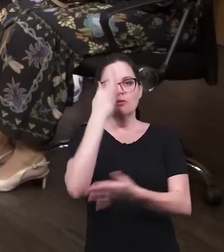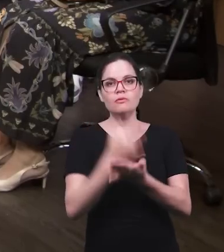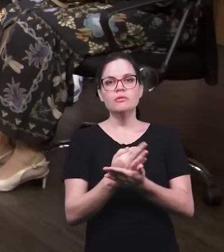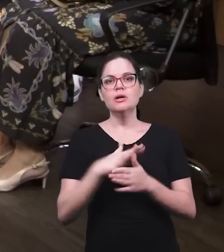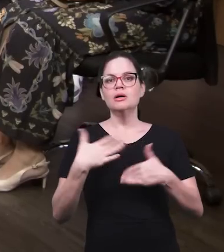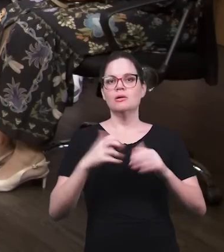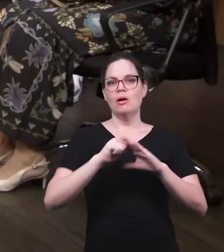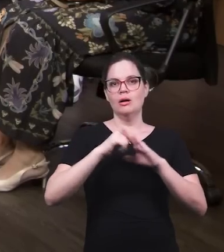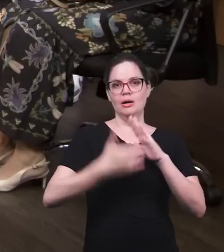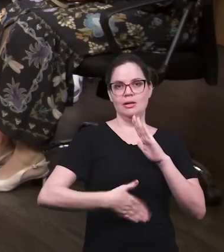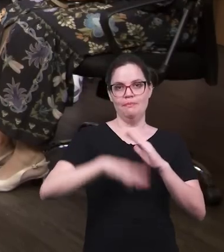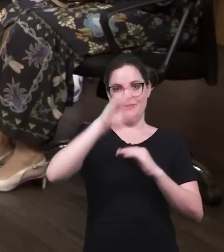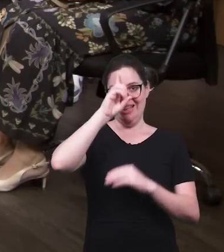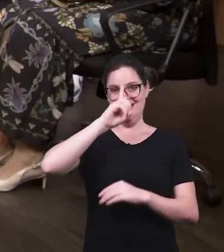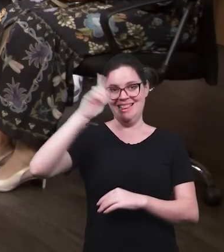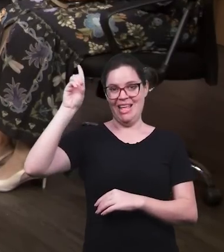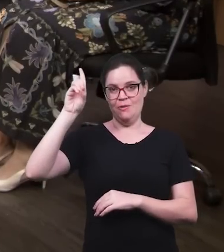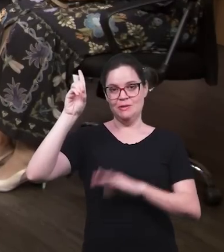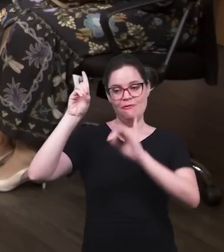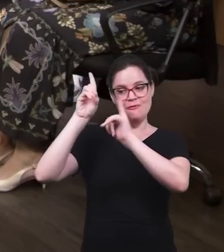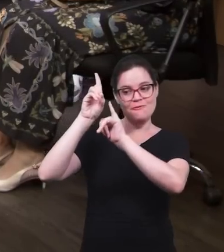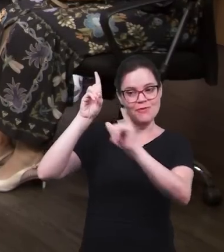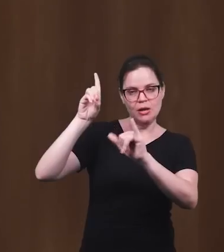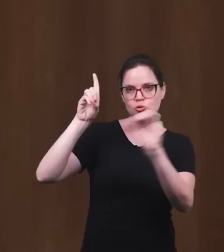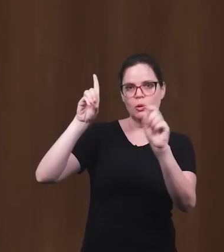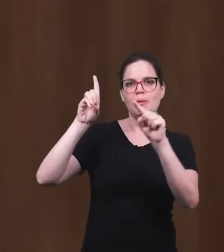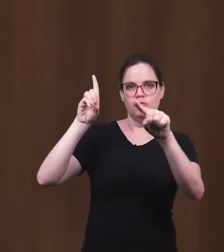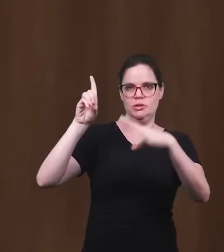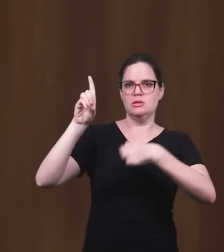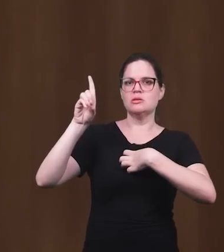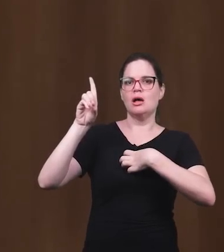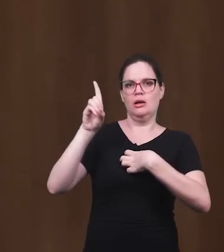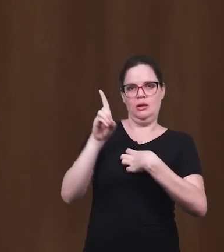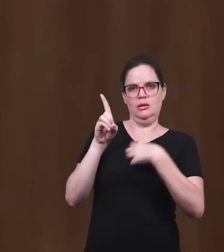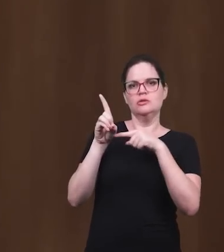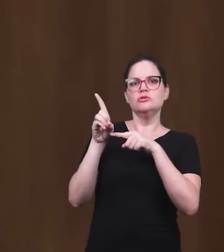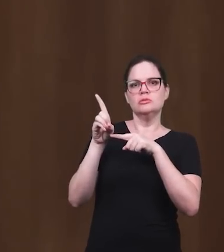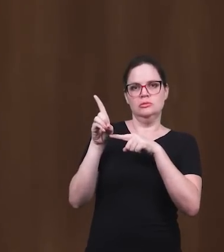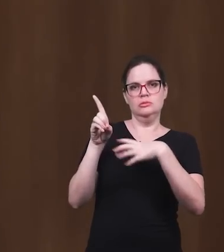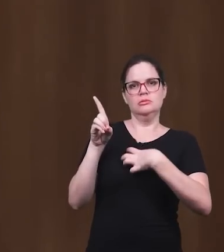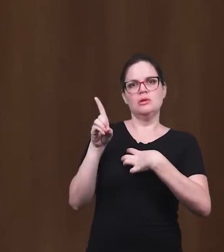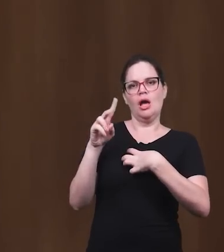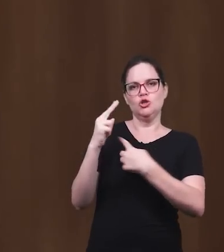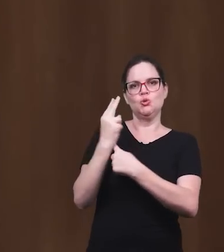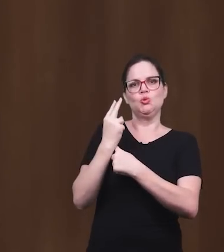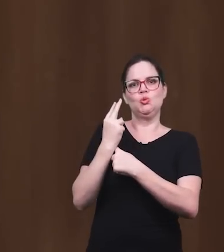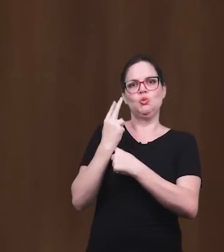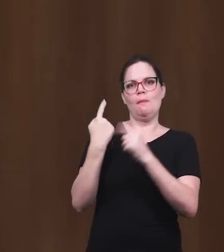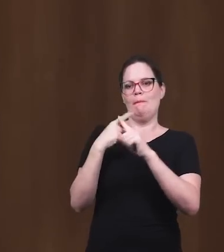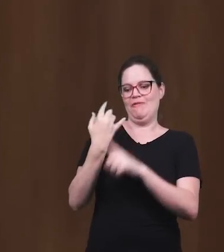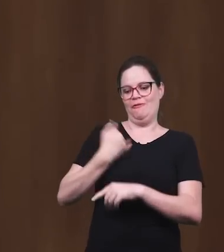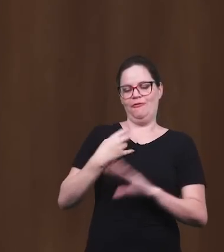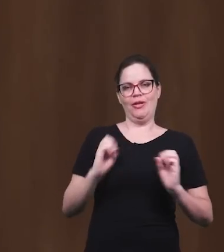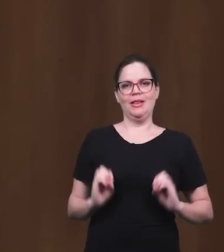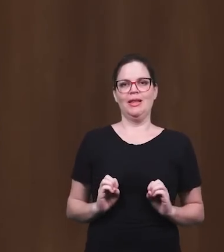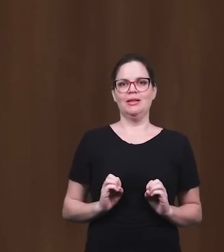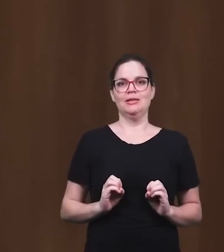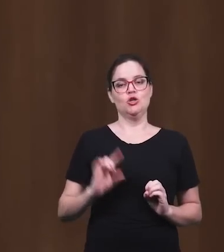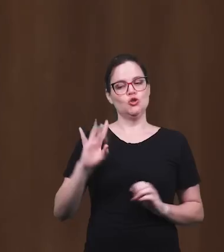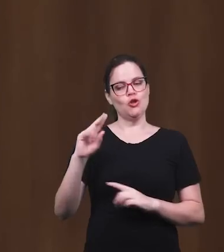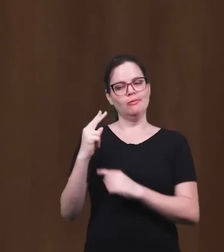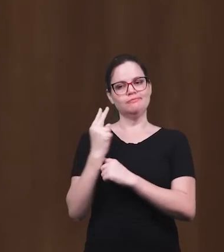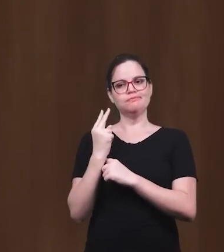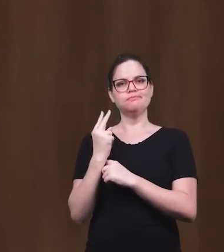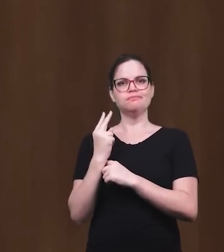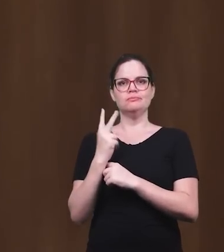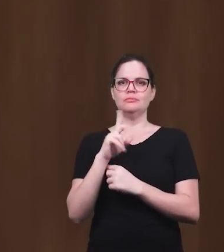desse silêncio? Ele não fala, mas você sente a presença dele. Você está sentindo o Senhor, só que ele não quer falar com você nada daquilo. Então, o que você